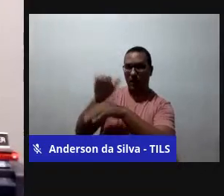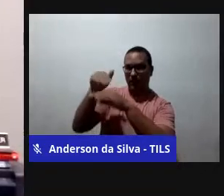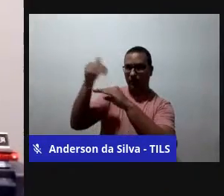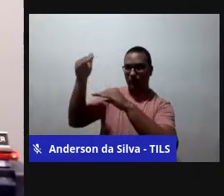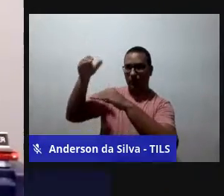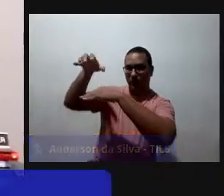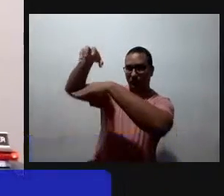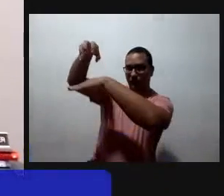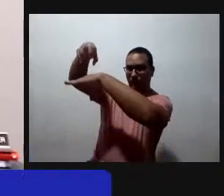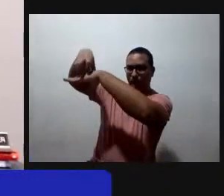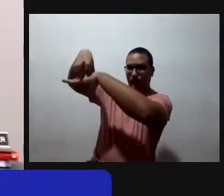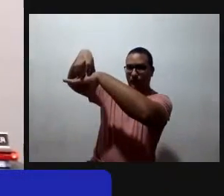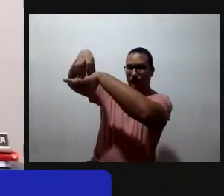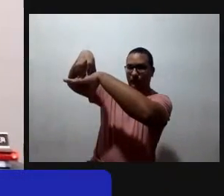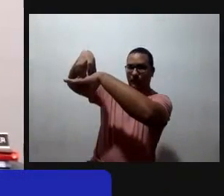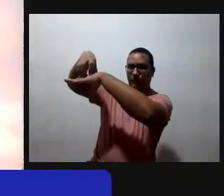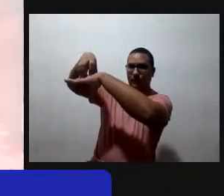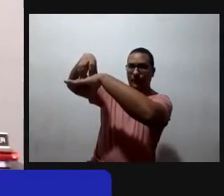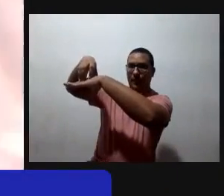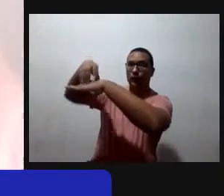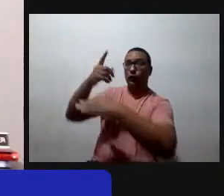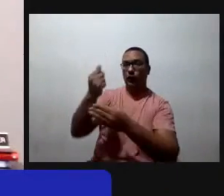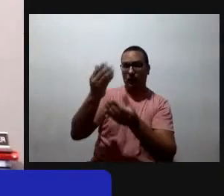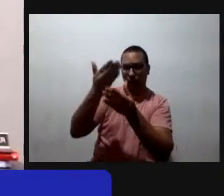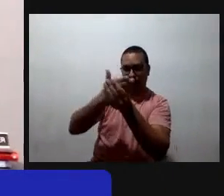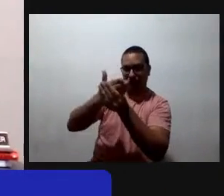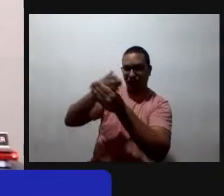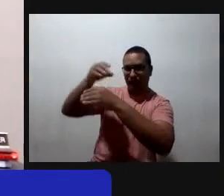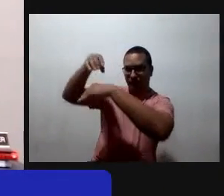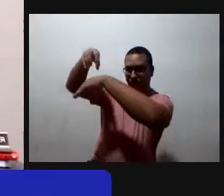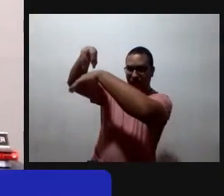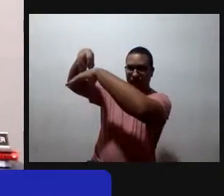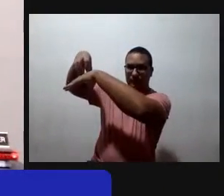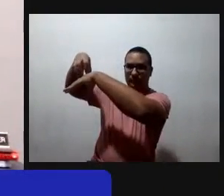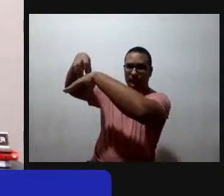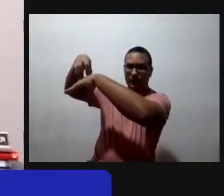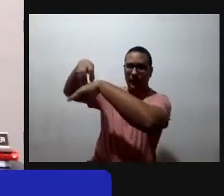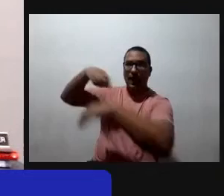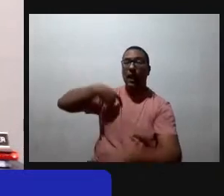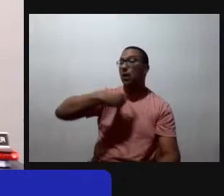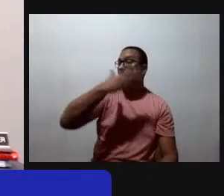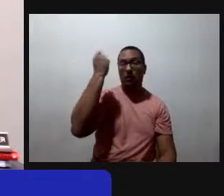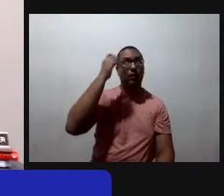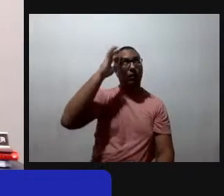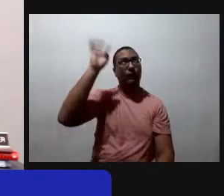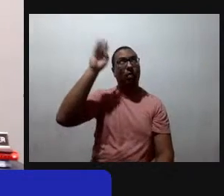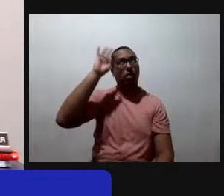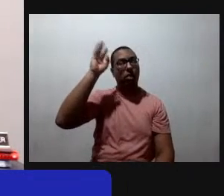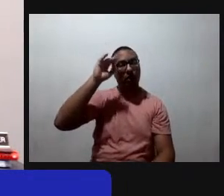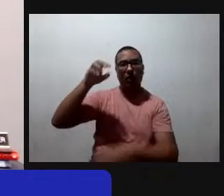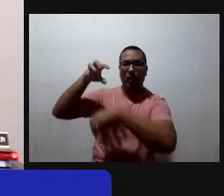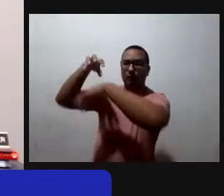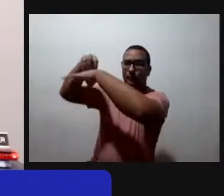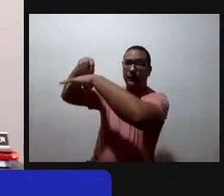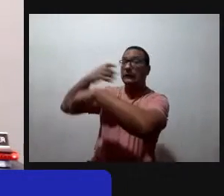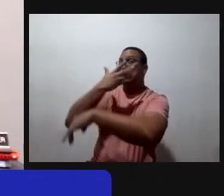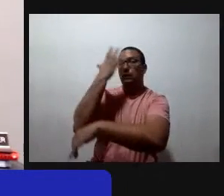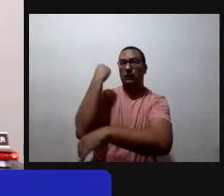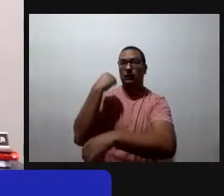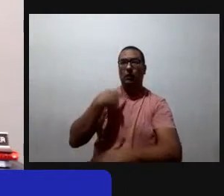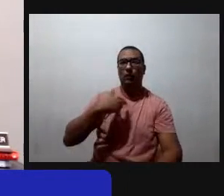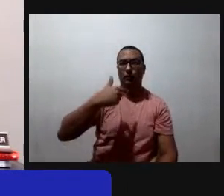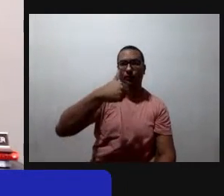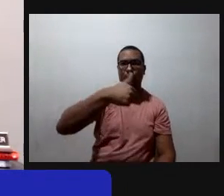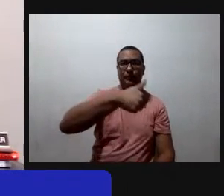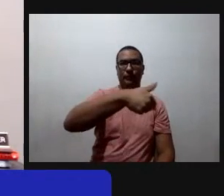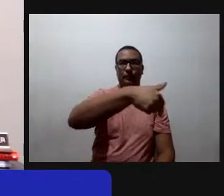no teto do carro, né? Porque, assim, eu sempre, às vezes eu estou com a cabeça voando e esqueci a carteira lá.